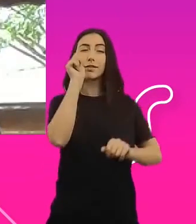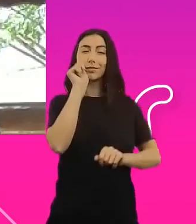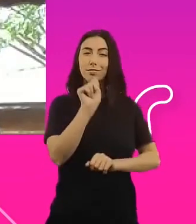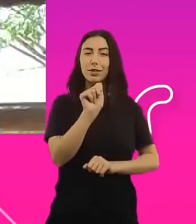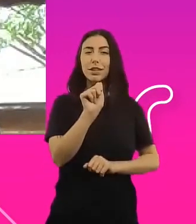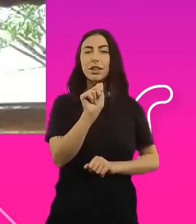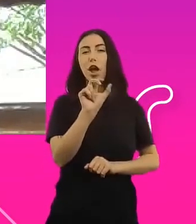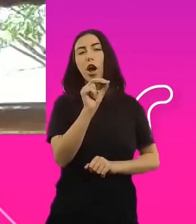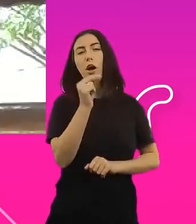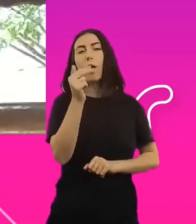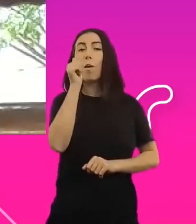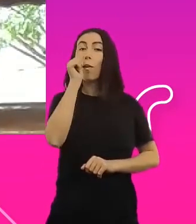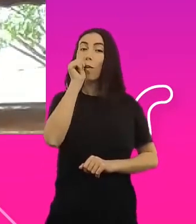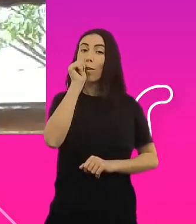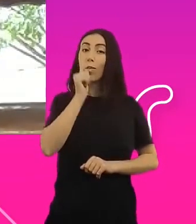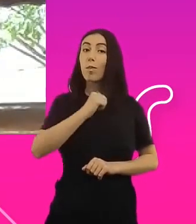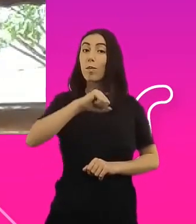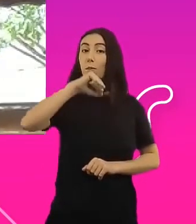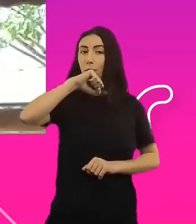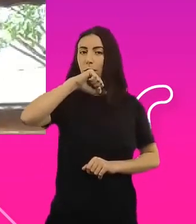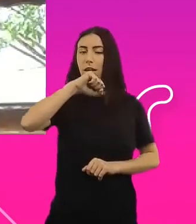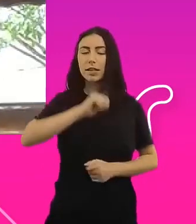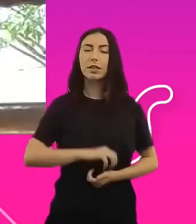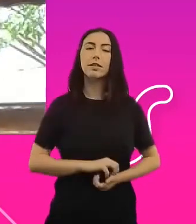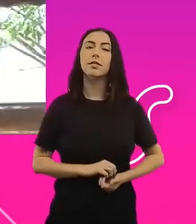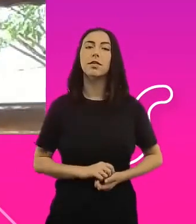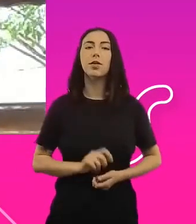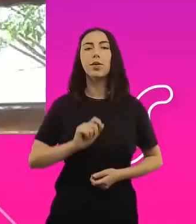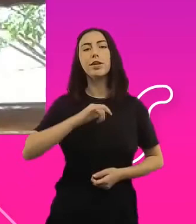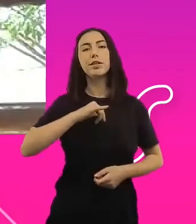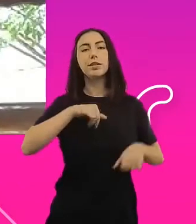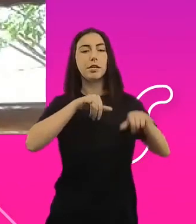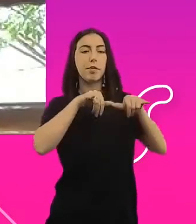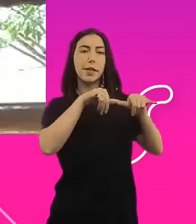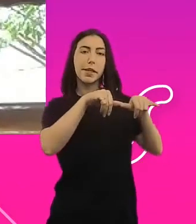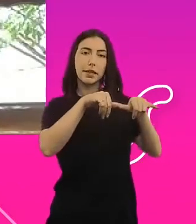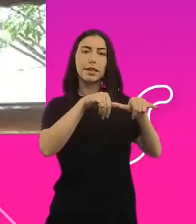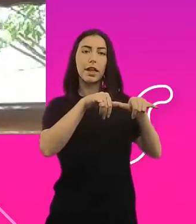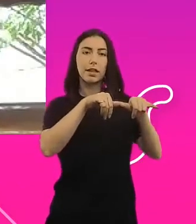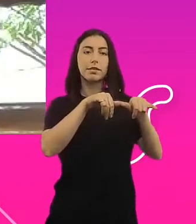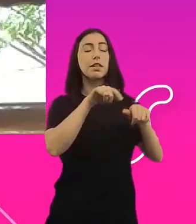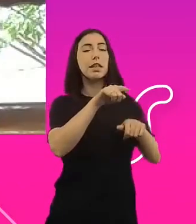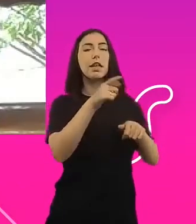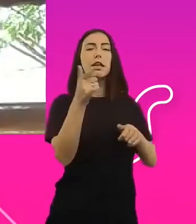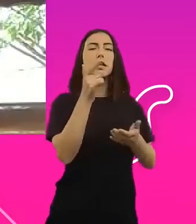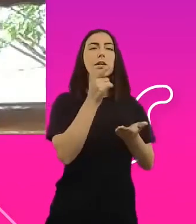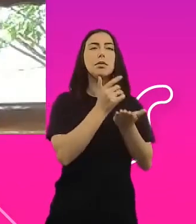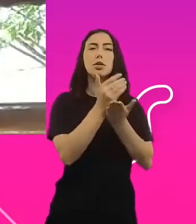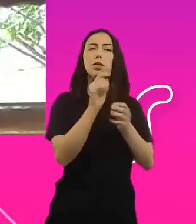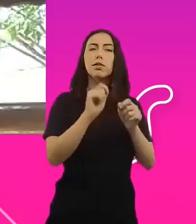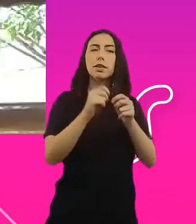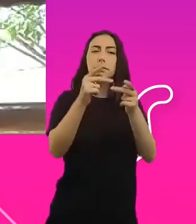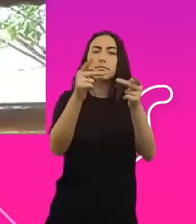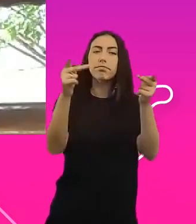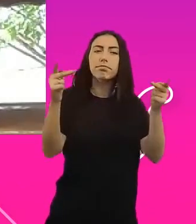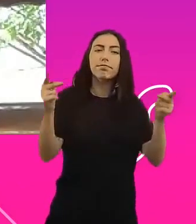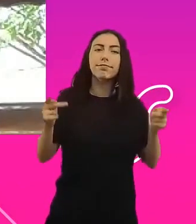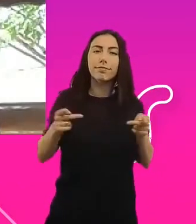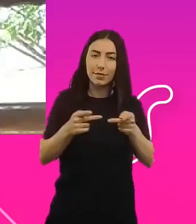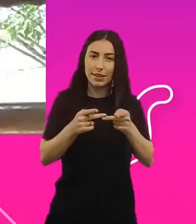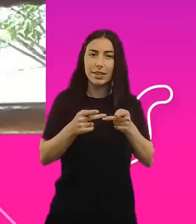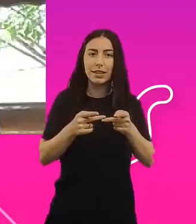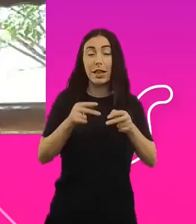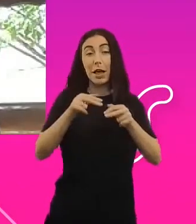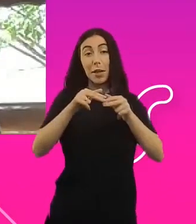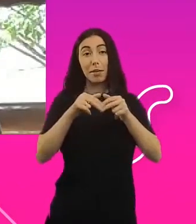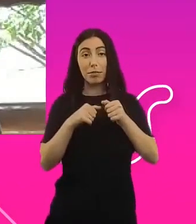família, que tem, por exemplo, um mini mercado. E aí ela começou a fazer pizza, né? Por conta das moedas sociais. As